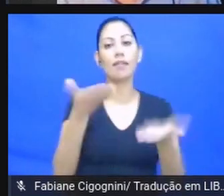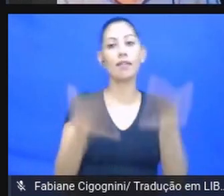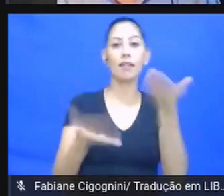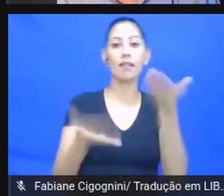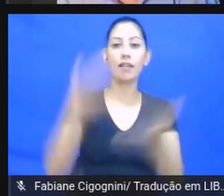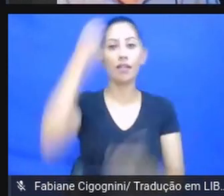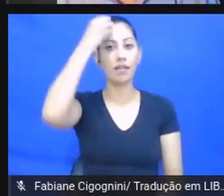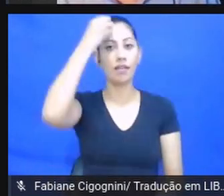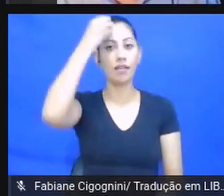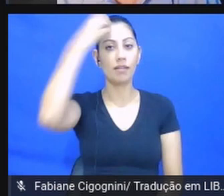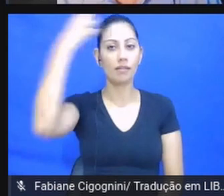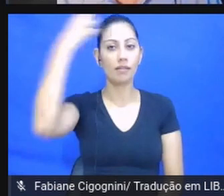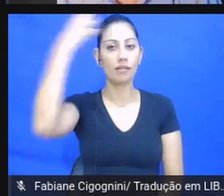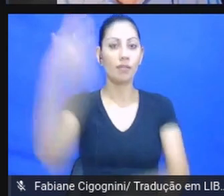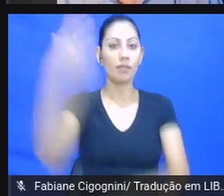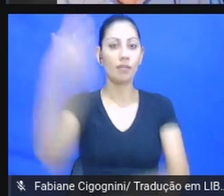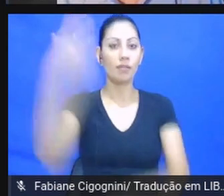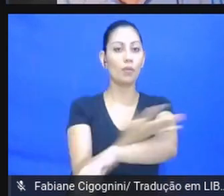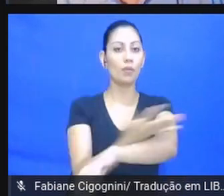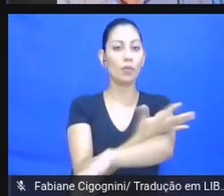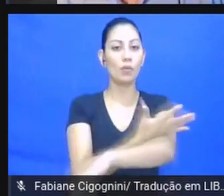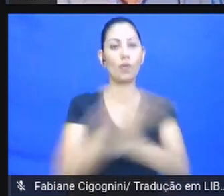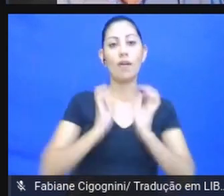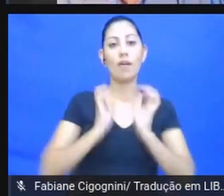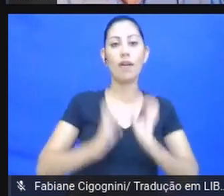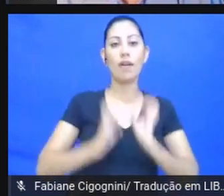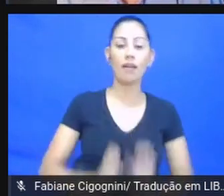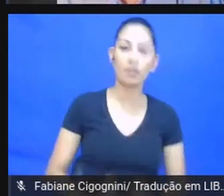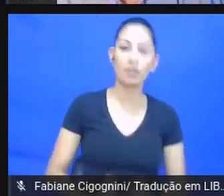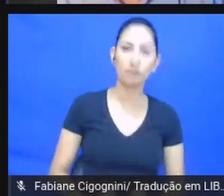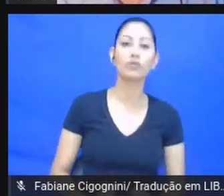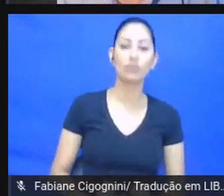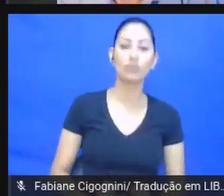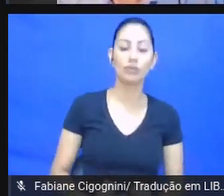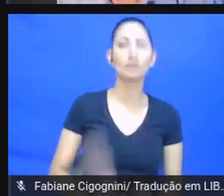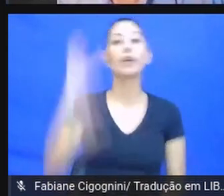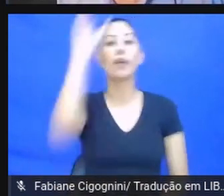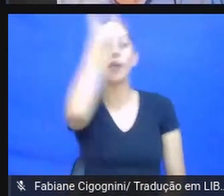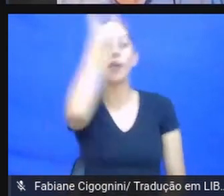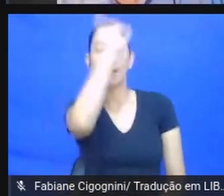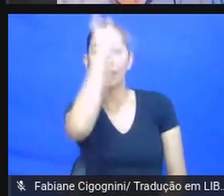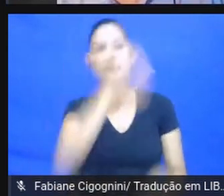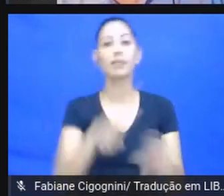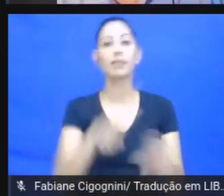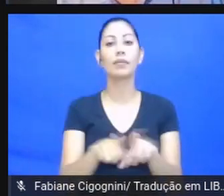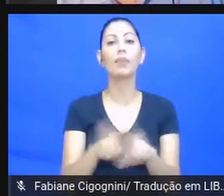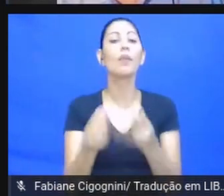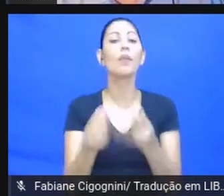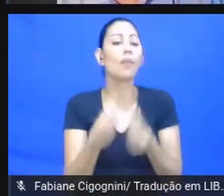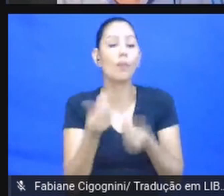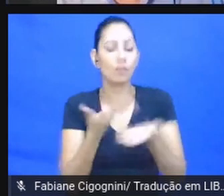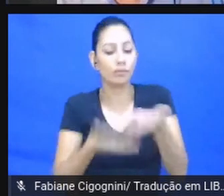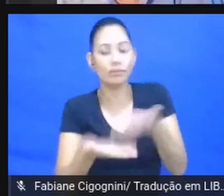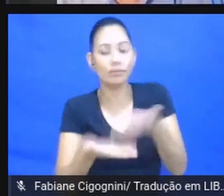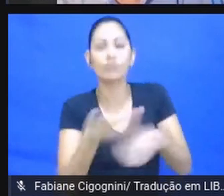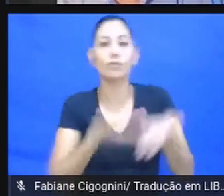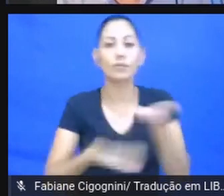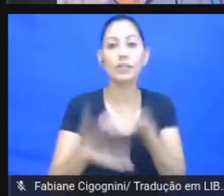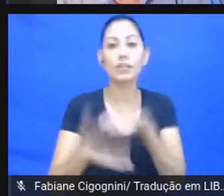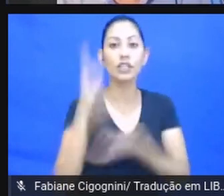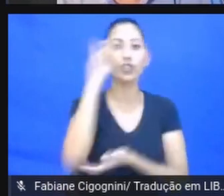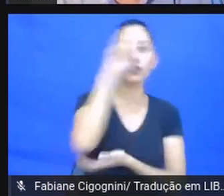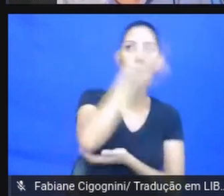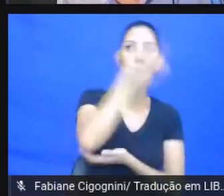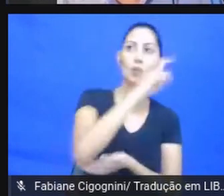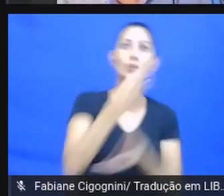intelectual, o emocional, o ético, aprender também a lidar com dificuldades, a resiliência, isso é